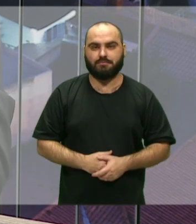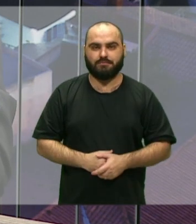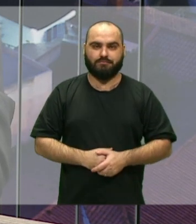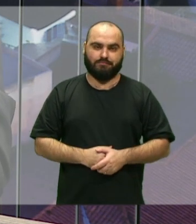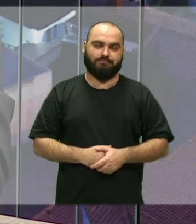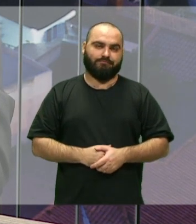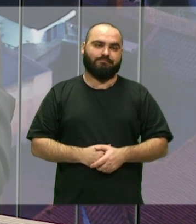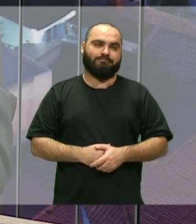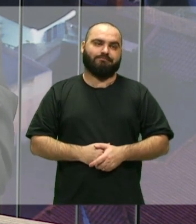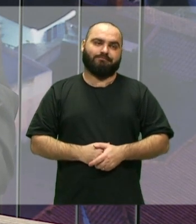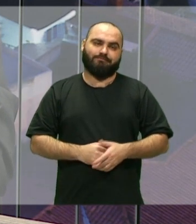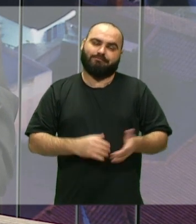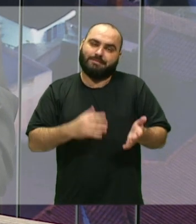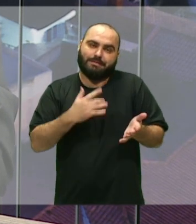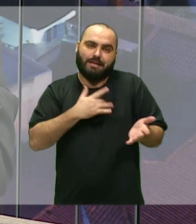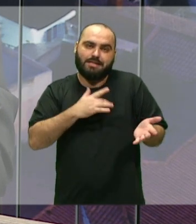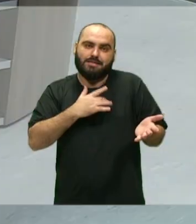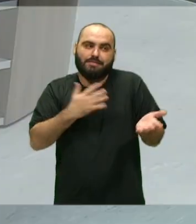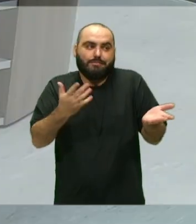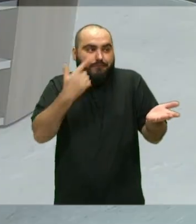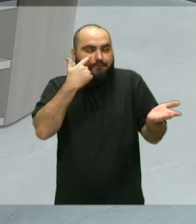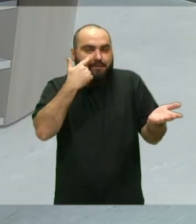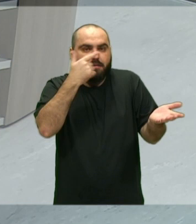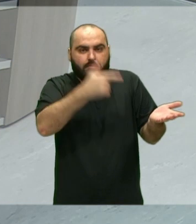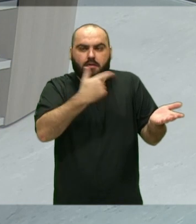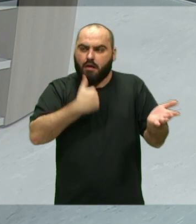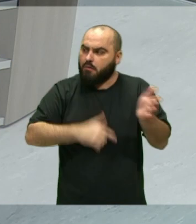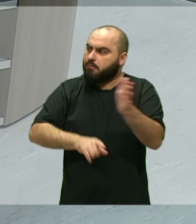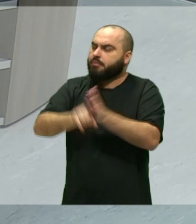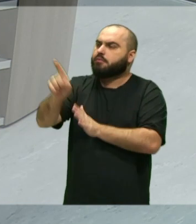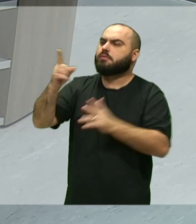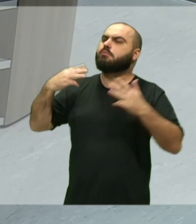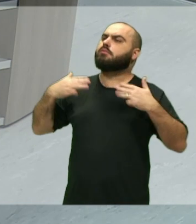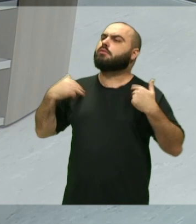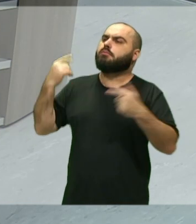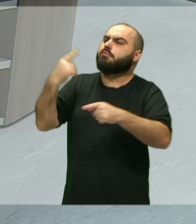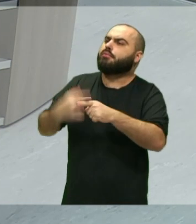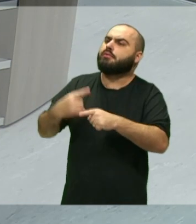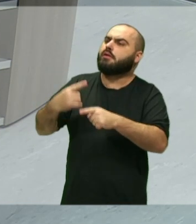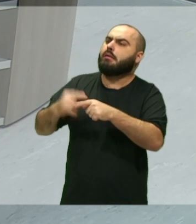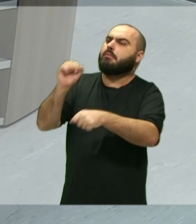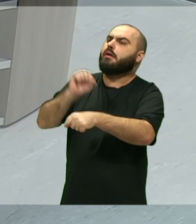voltou para trás. Então, a gente questionou o motorista o porquê que ele parou